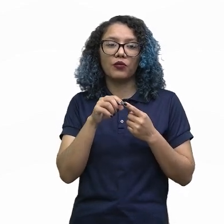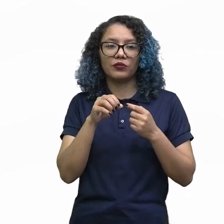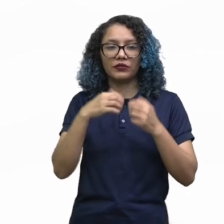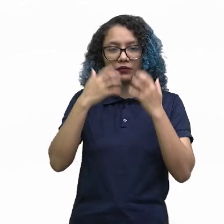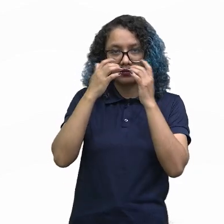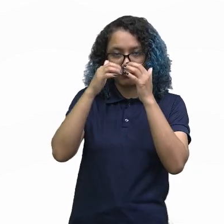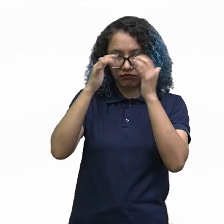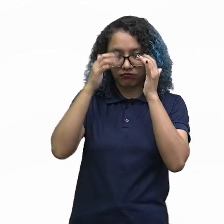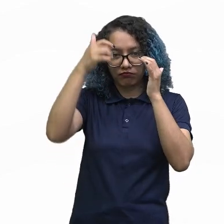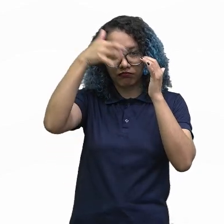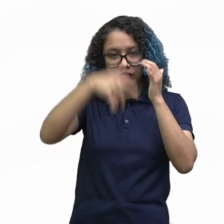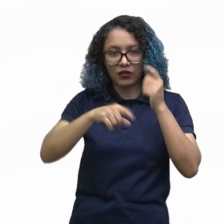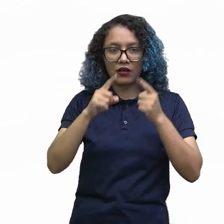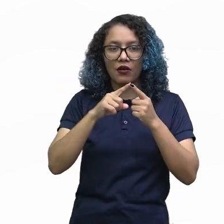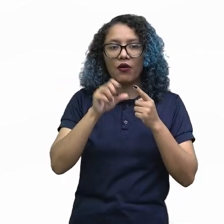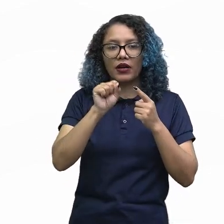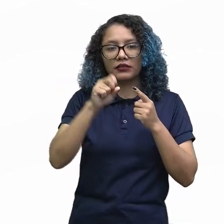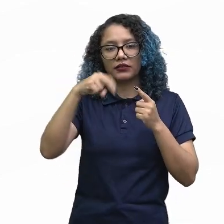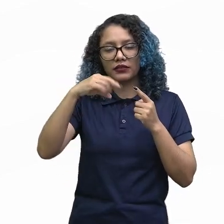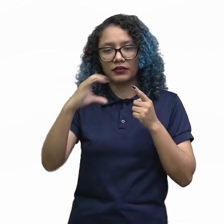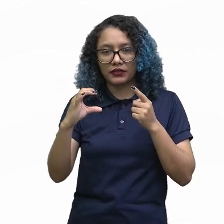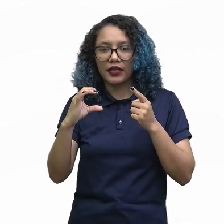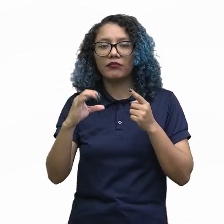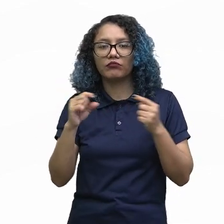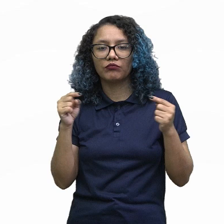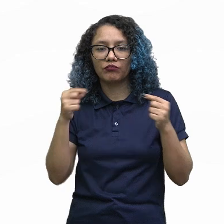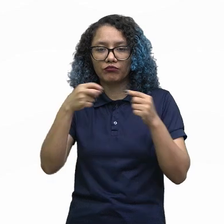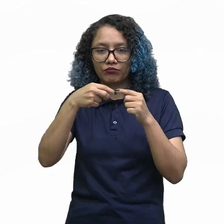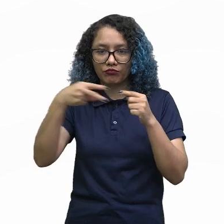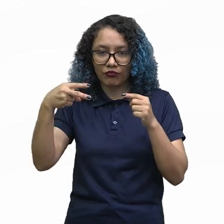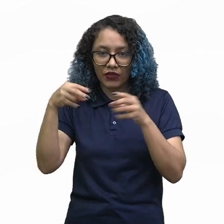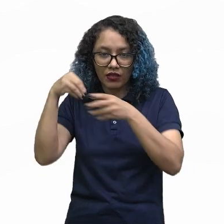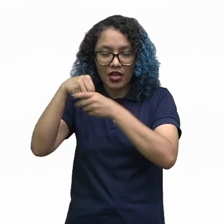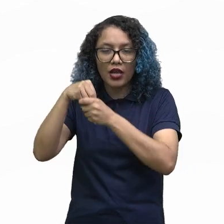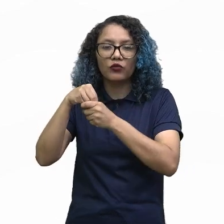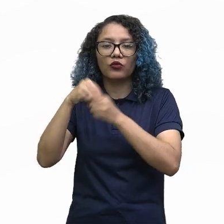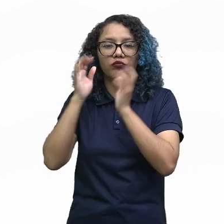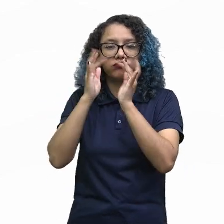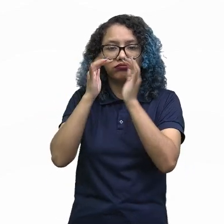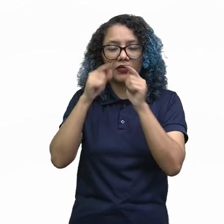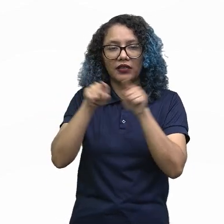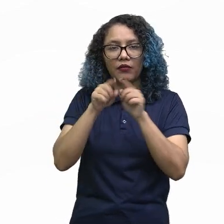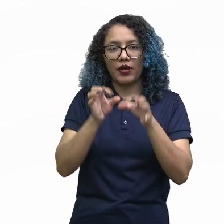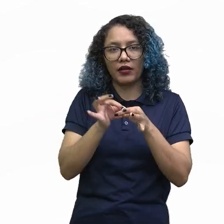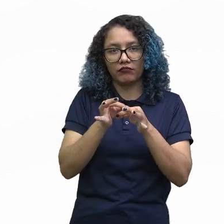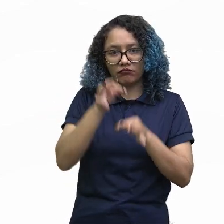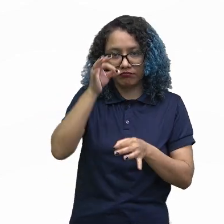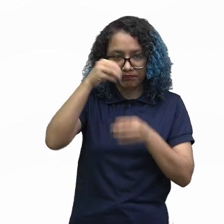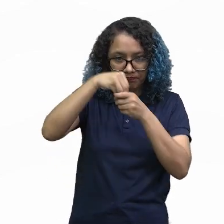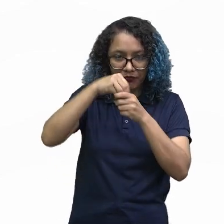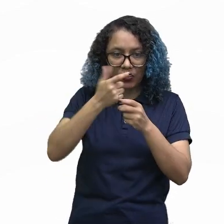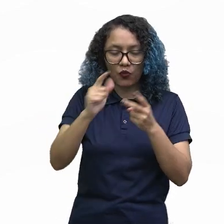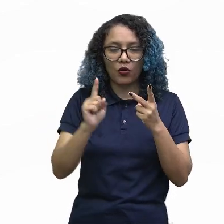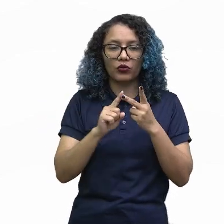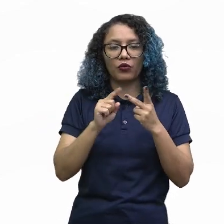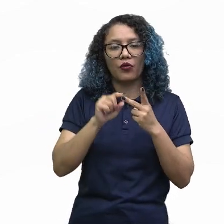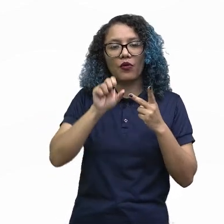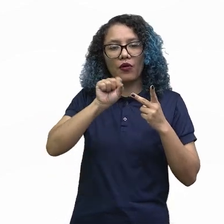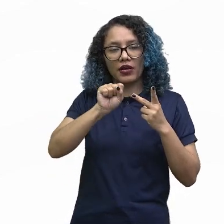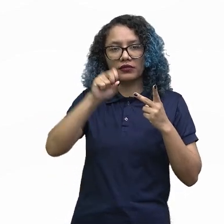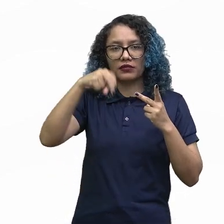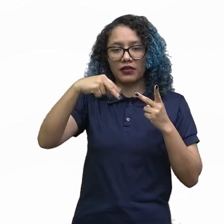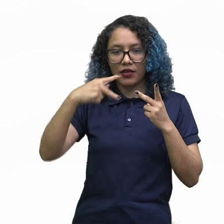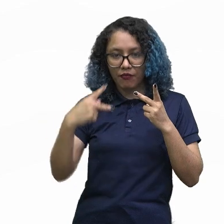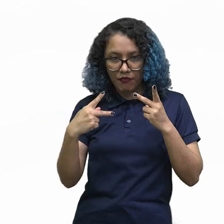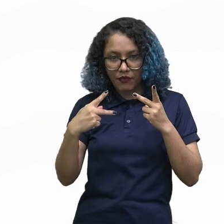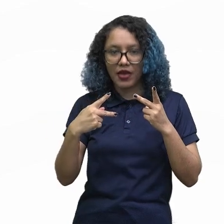que compreende o encéfalo e a medula espinal, e o sistema nervoso periférico, onde a gente vai encontrar os